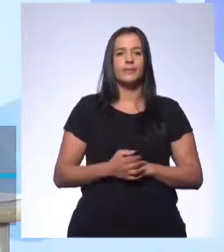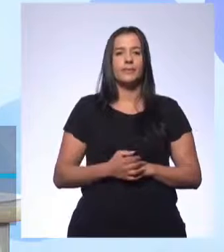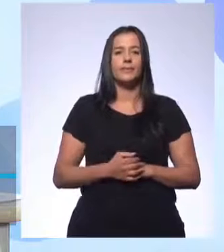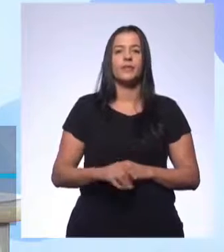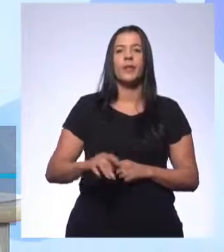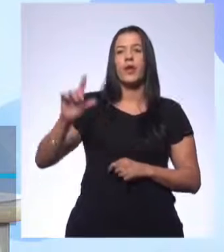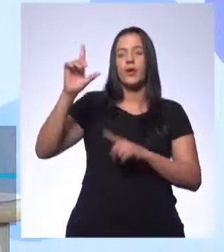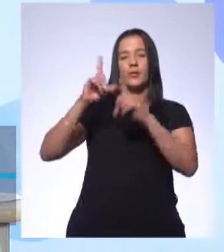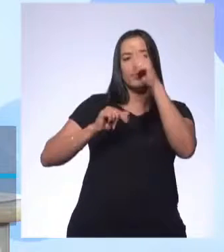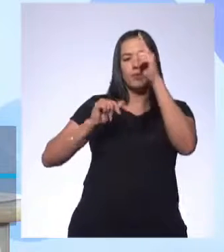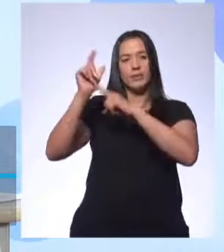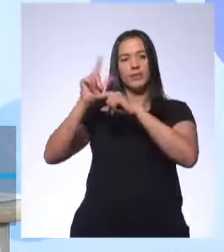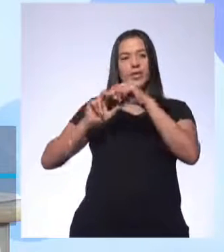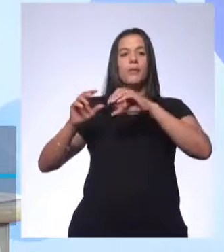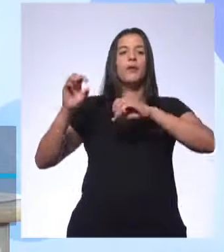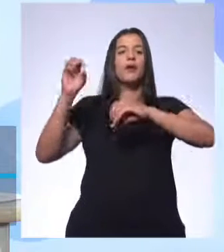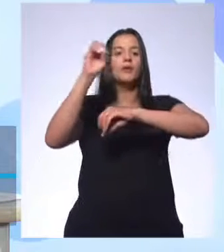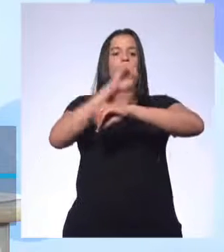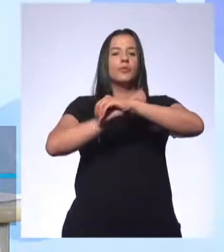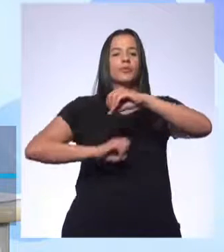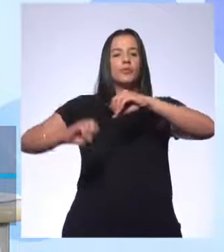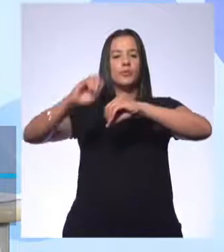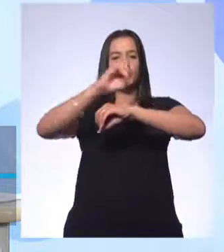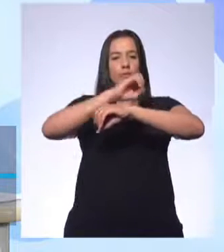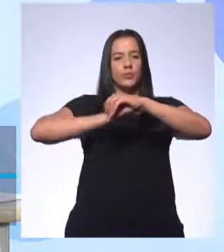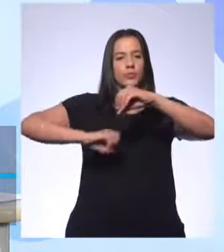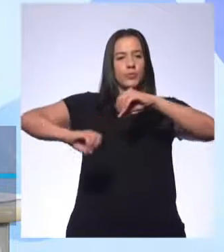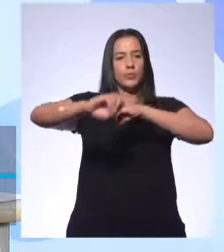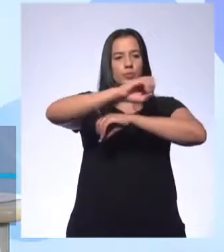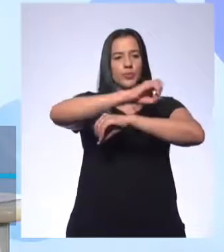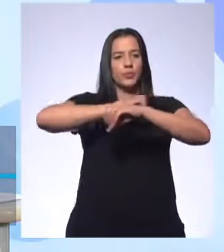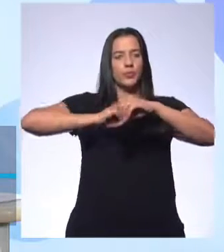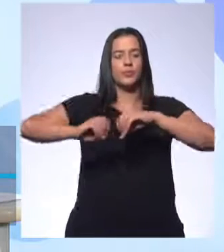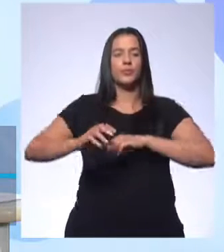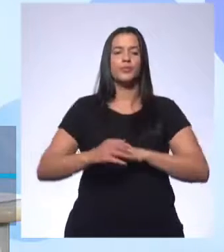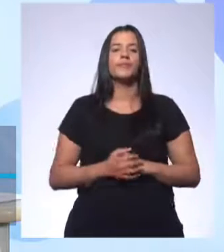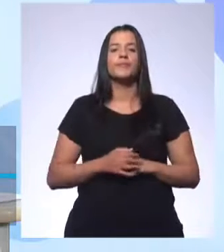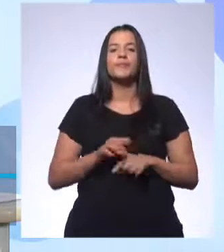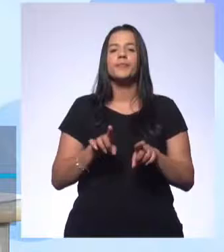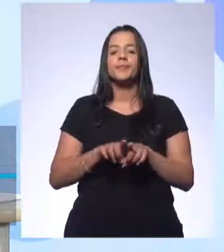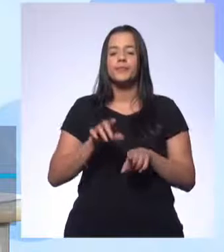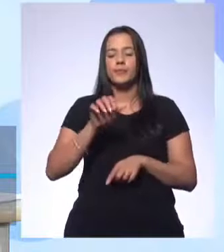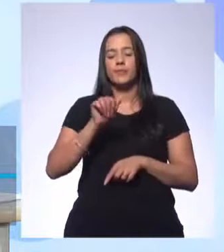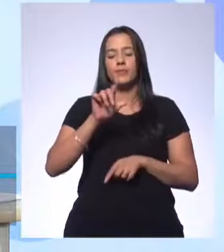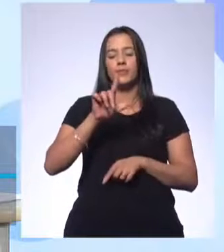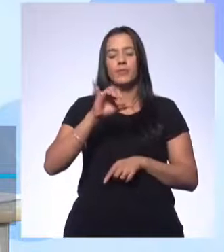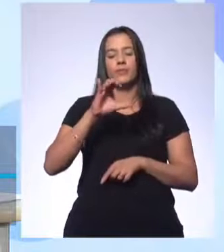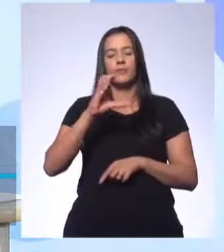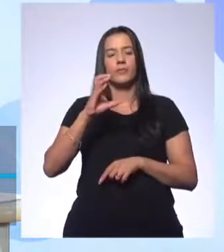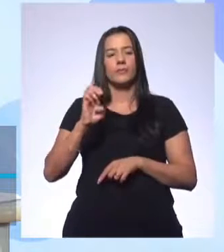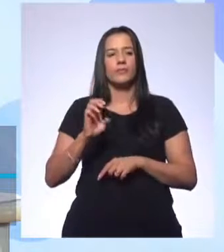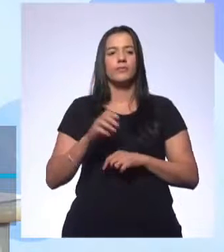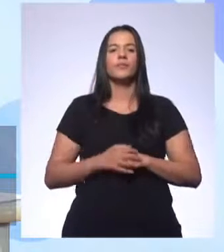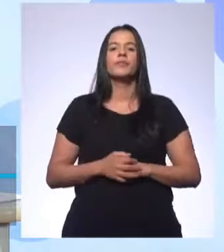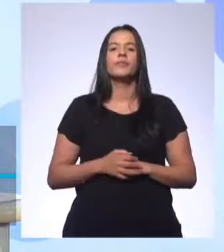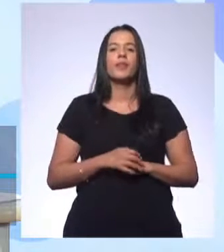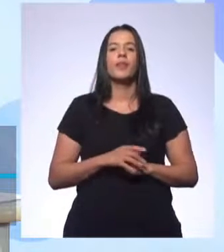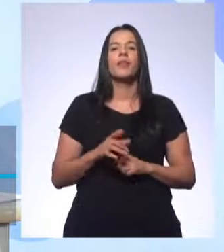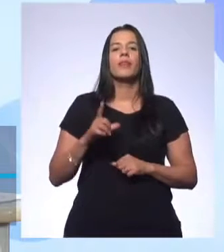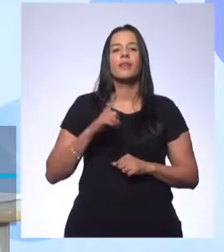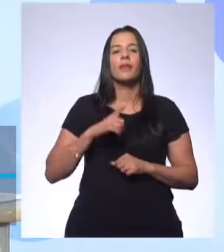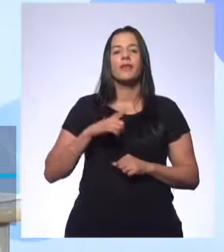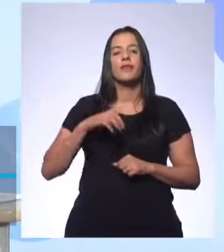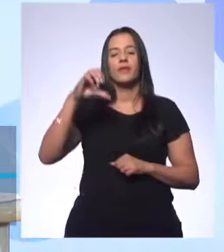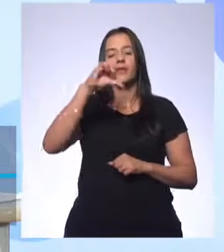do sistema solar, aluno Vitor Yuri, do PEI Andradina, Alice Marques. Cerca de